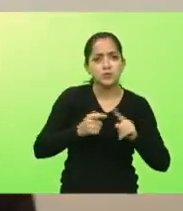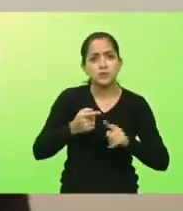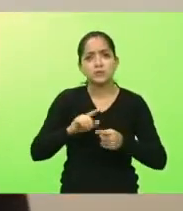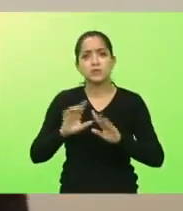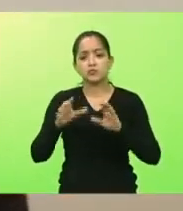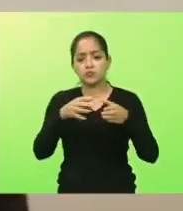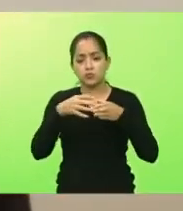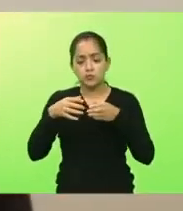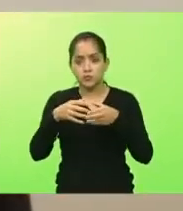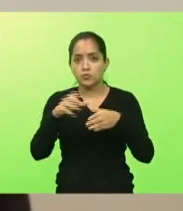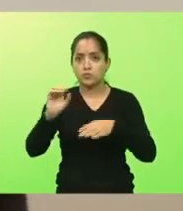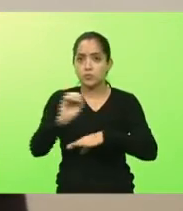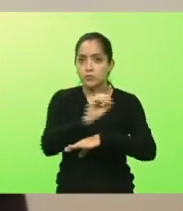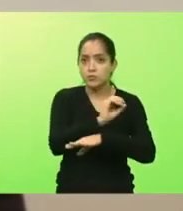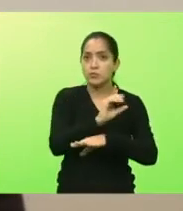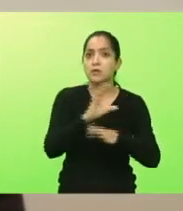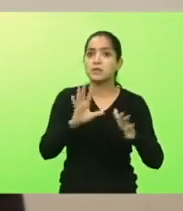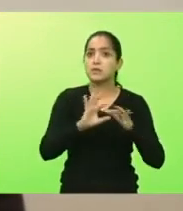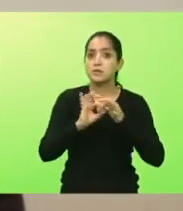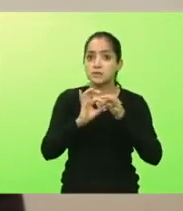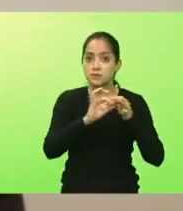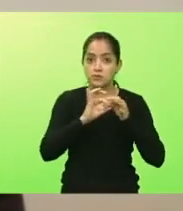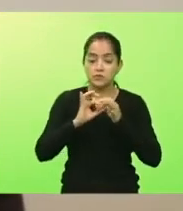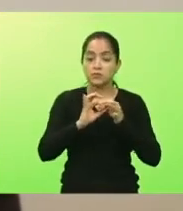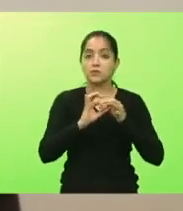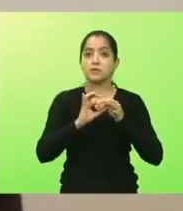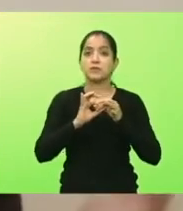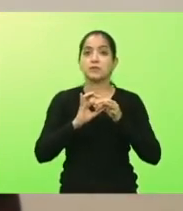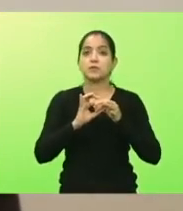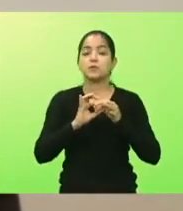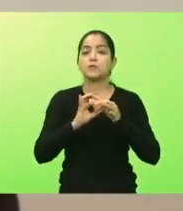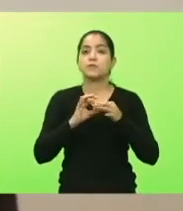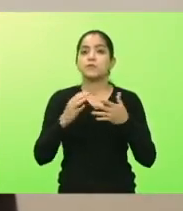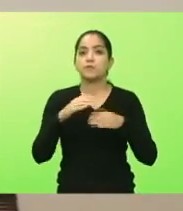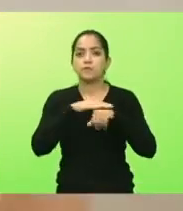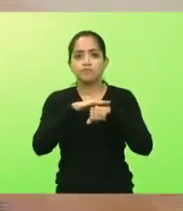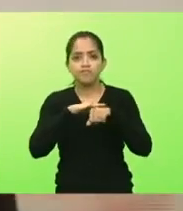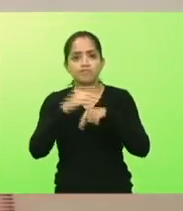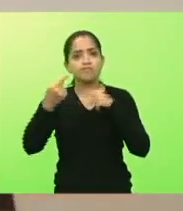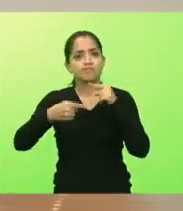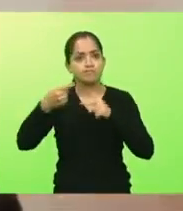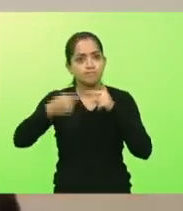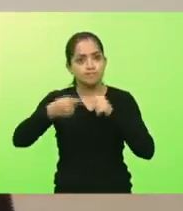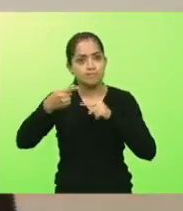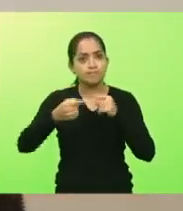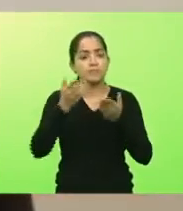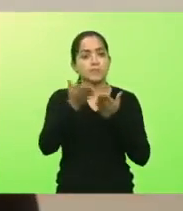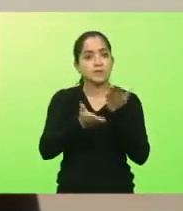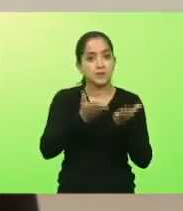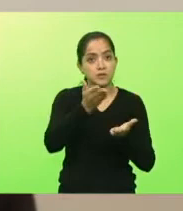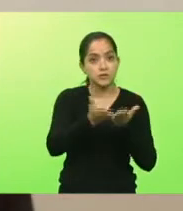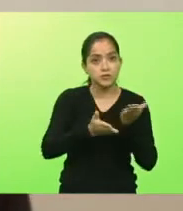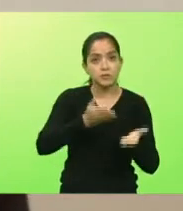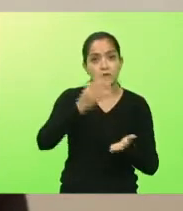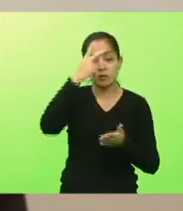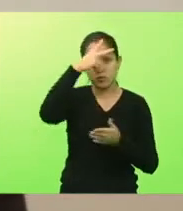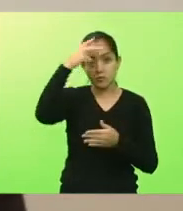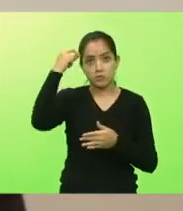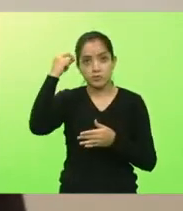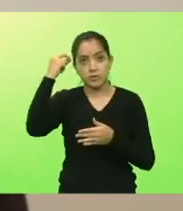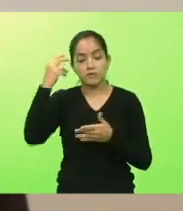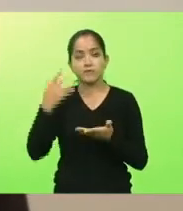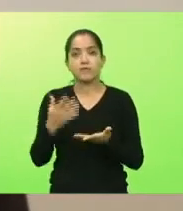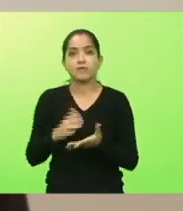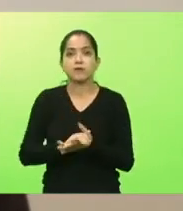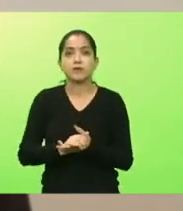ES, que se uniu fortemente no diálogo, no atendimento com os prefeitos, fazendo a ponte